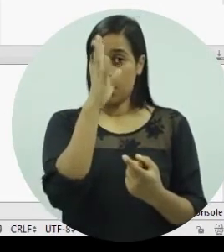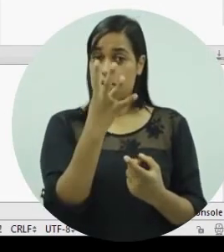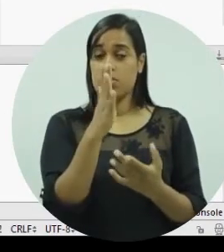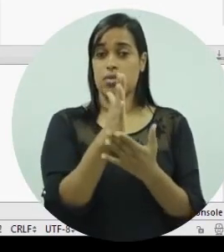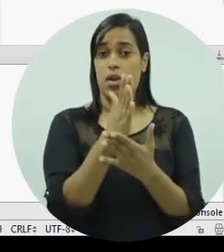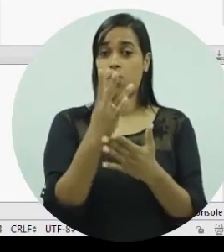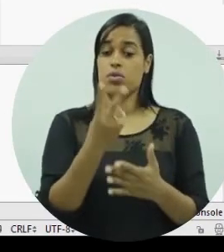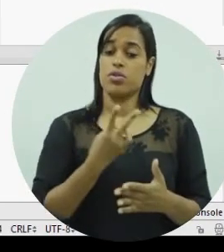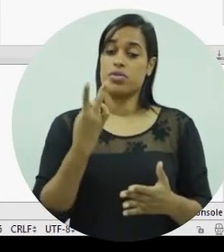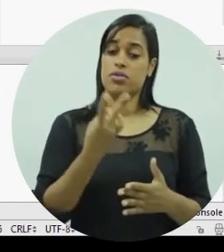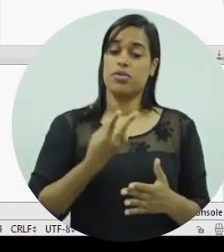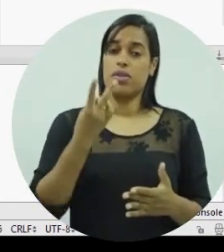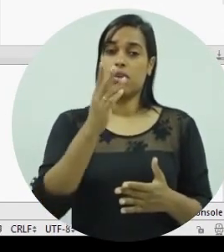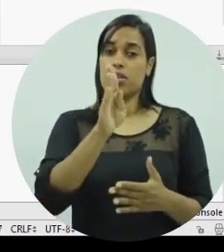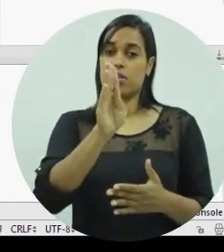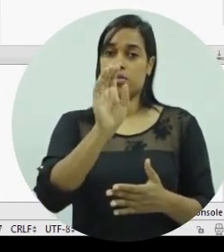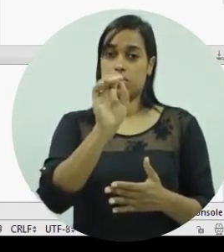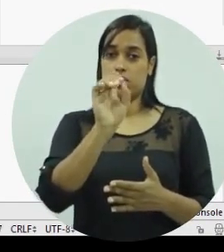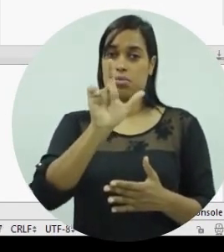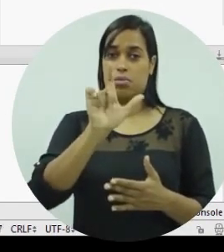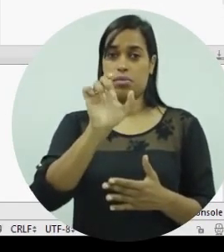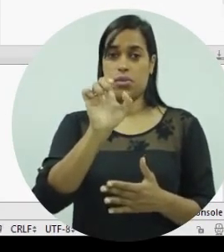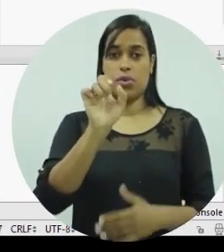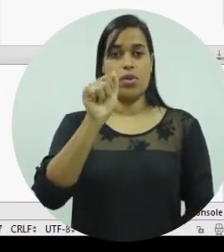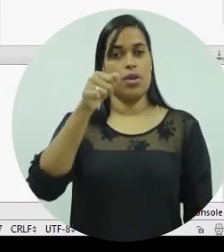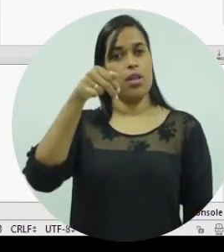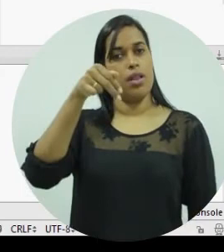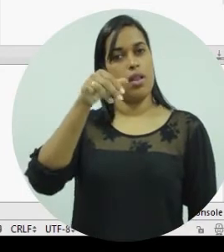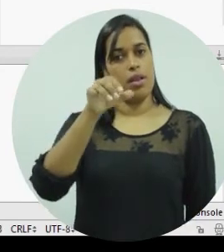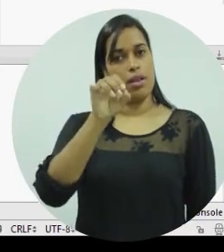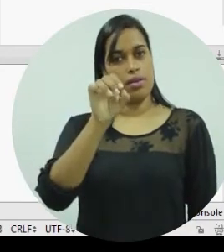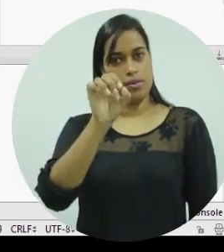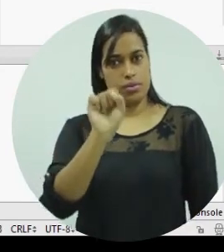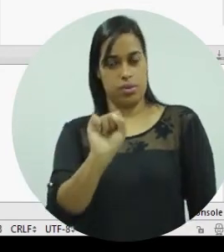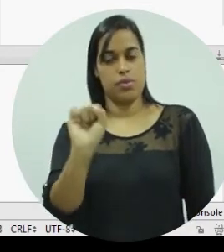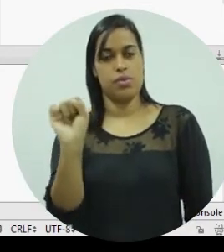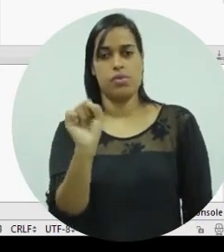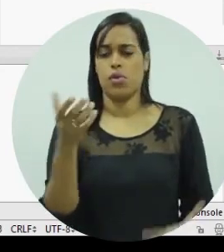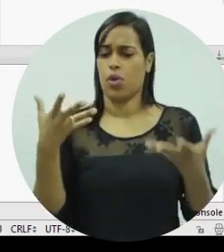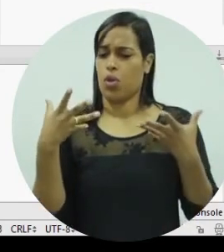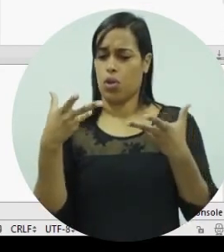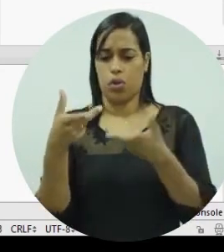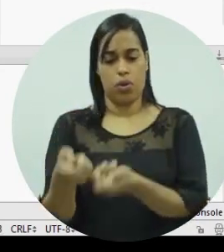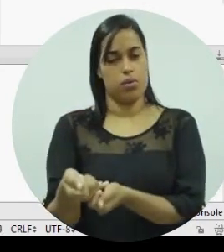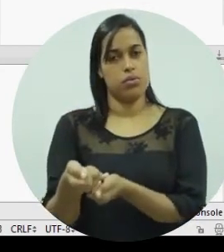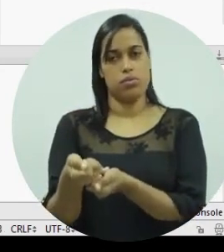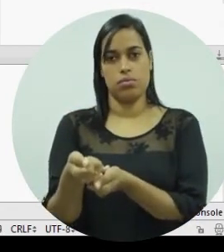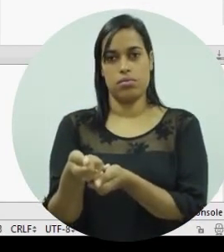valores booleanos. Todos eles. Então, vamos colocar aqui, V.